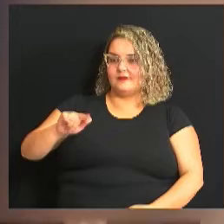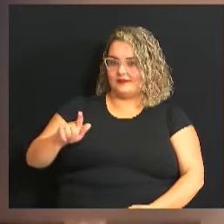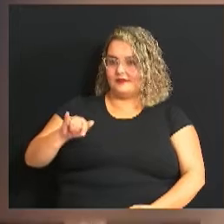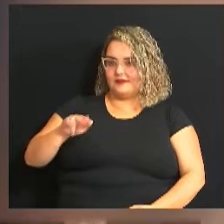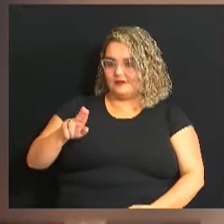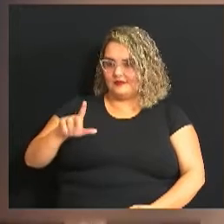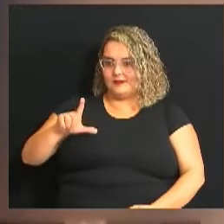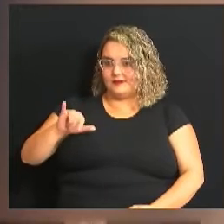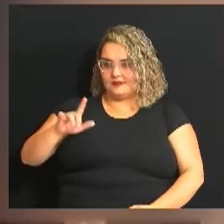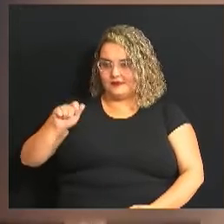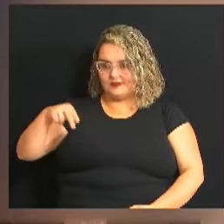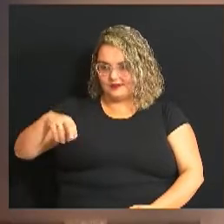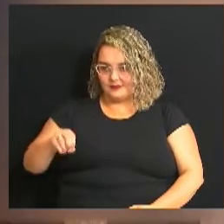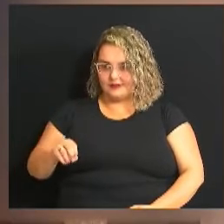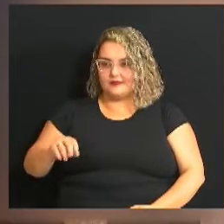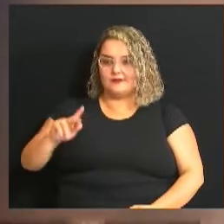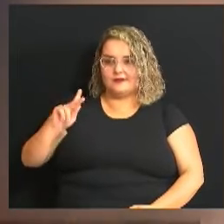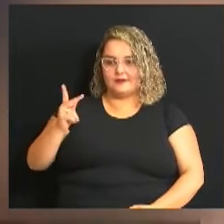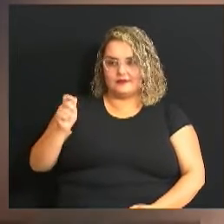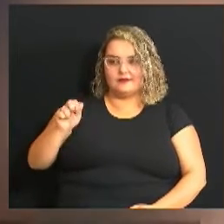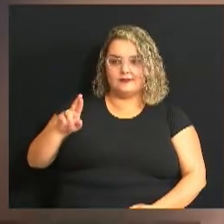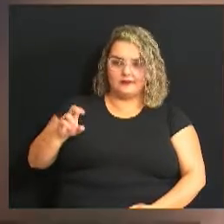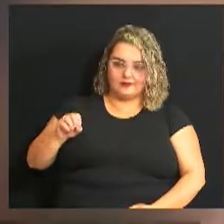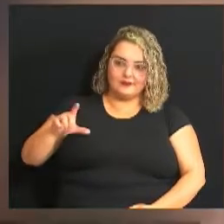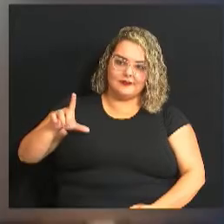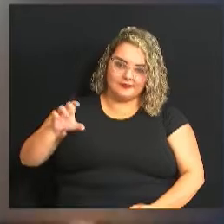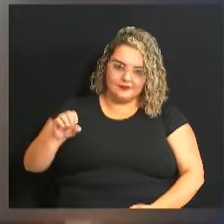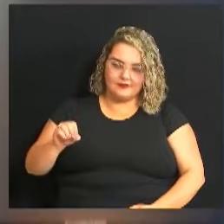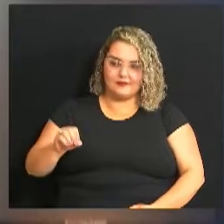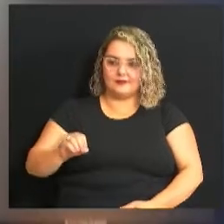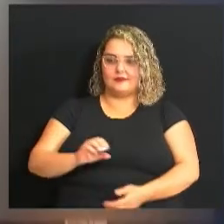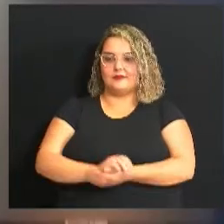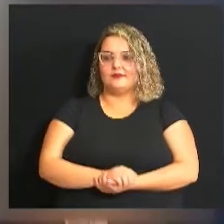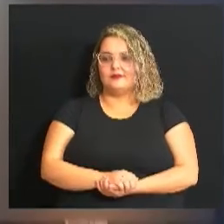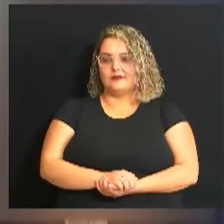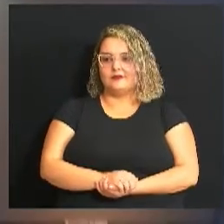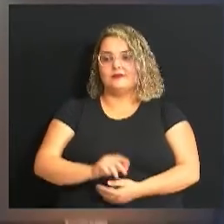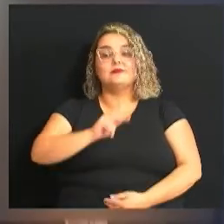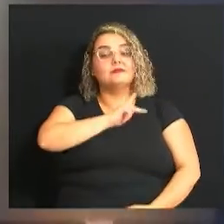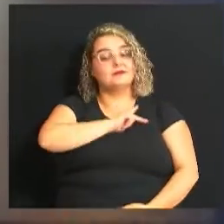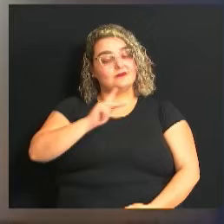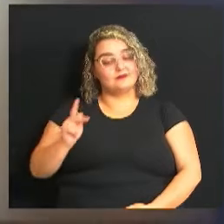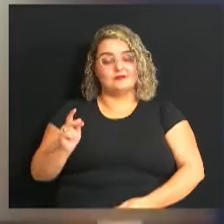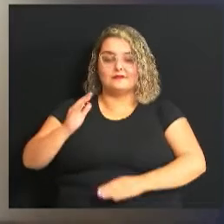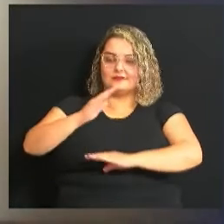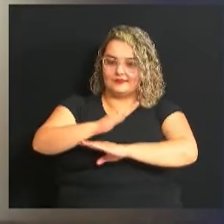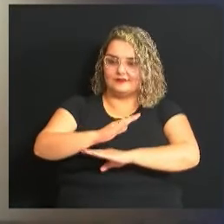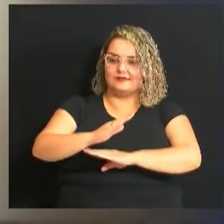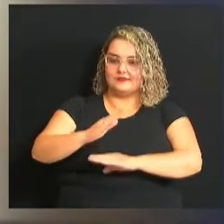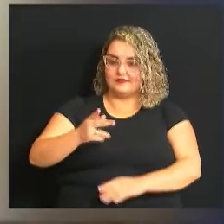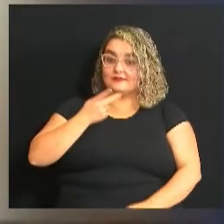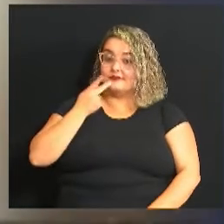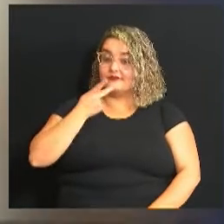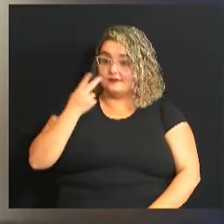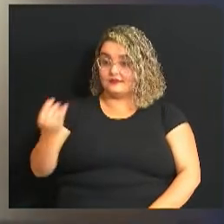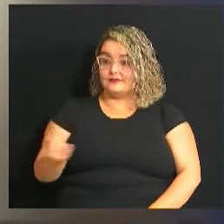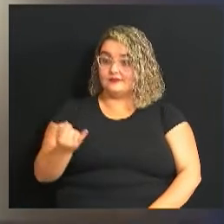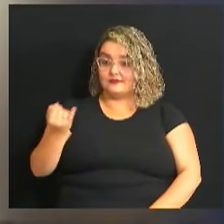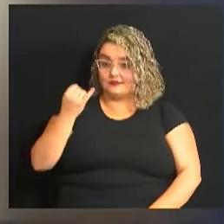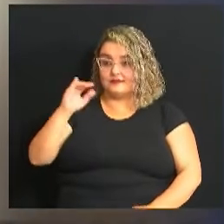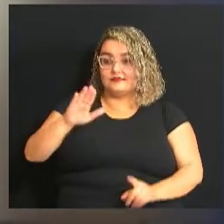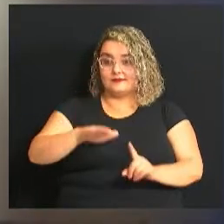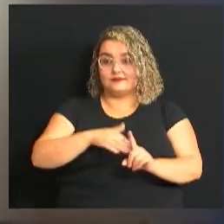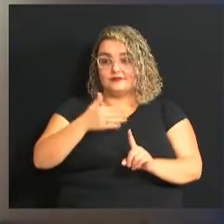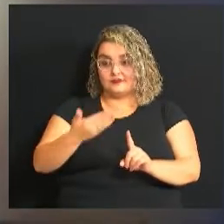Guerreiro e Haroldo Francisco Cardella. O presidente da Câmara ressaltou a importância dos